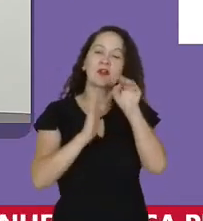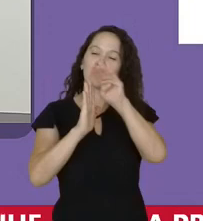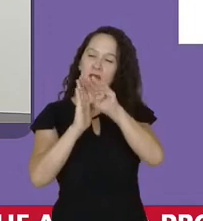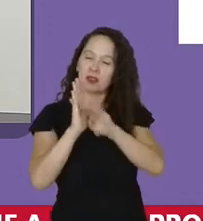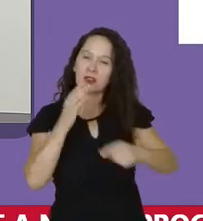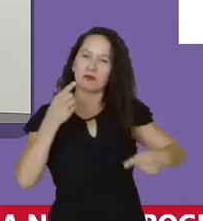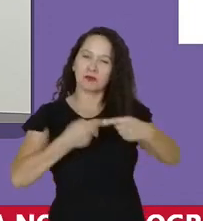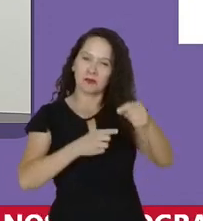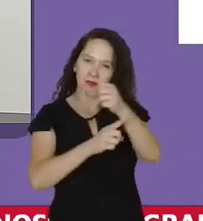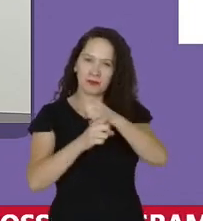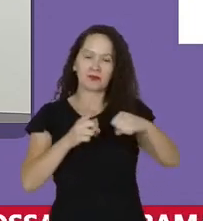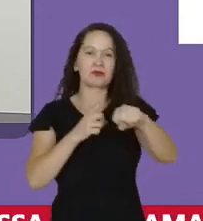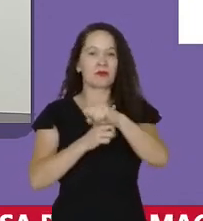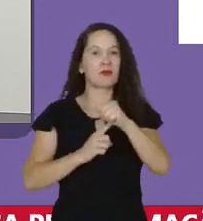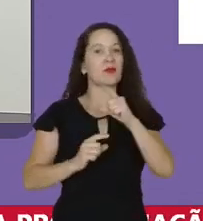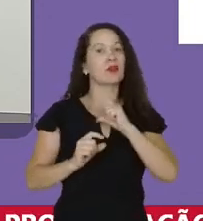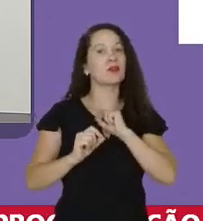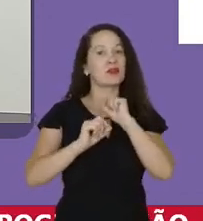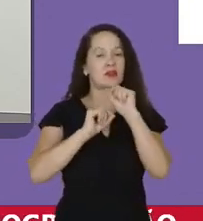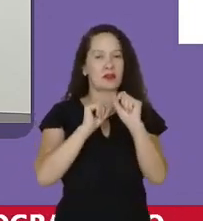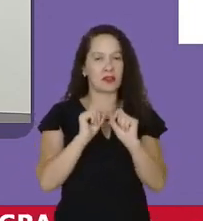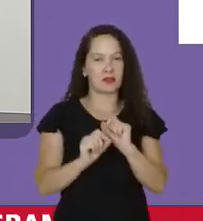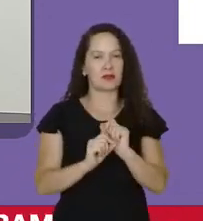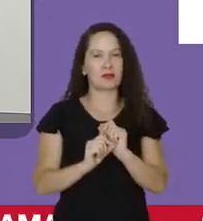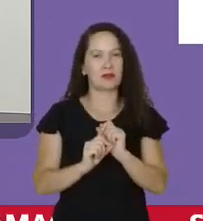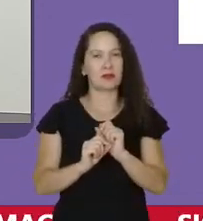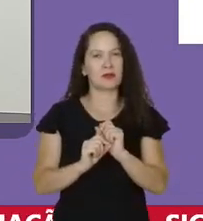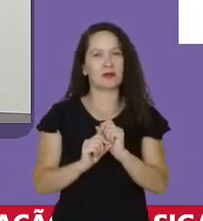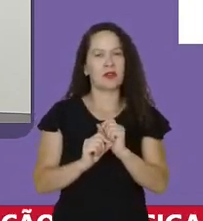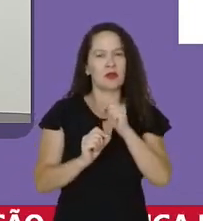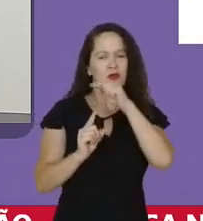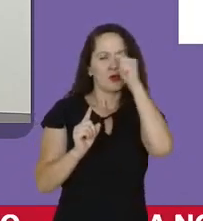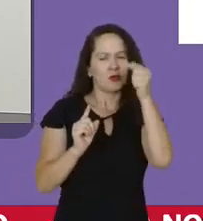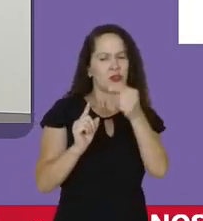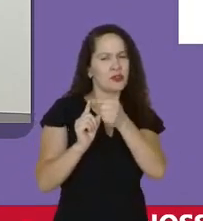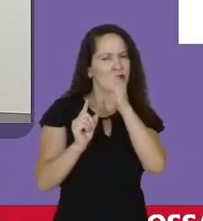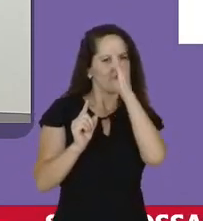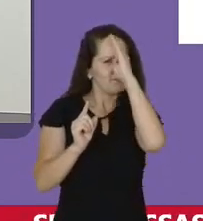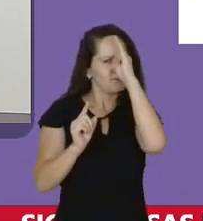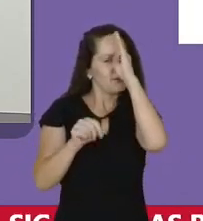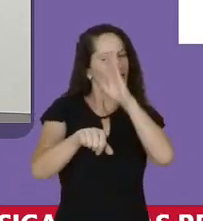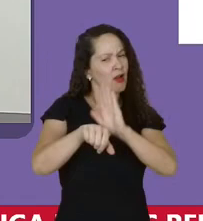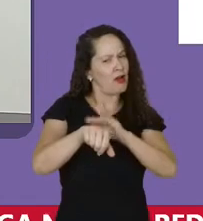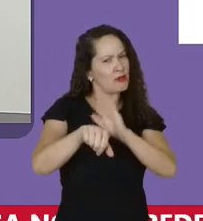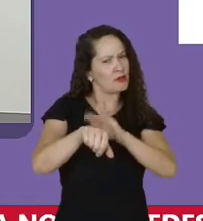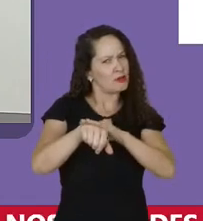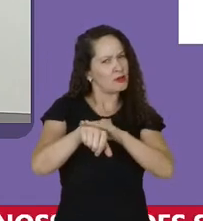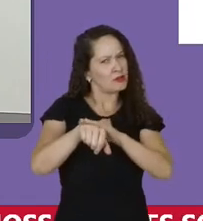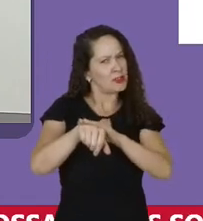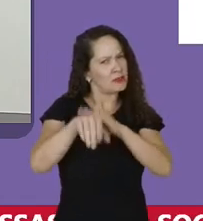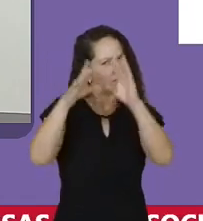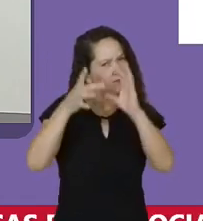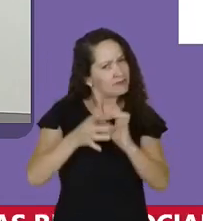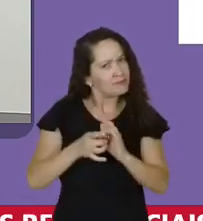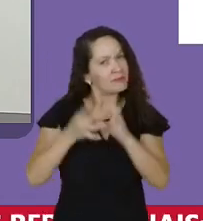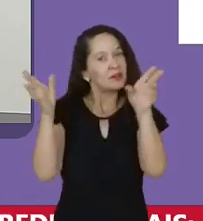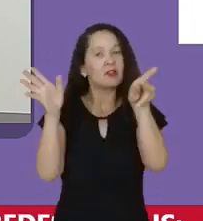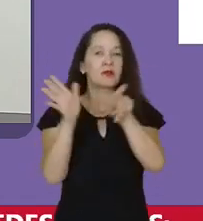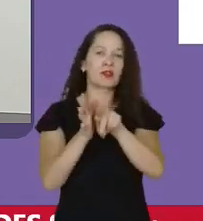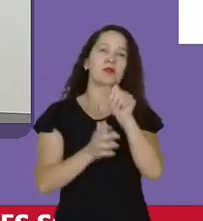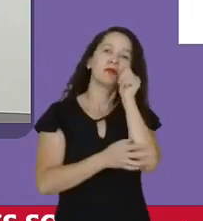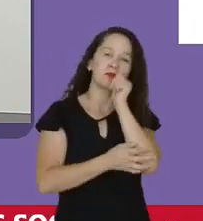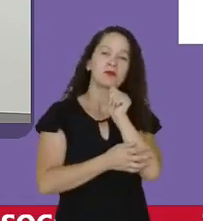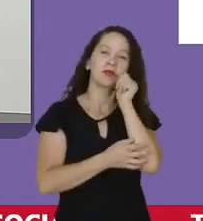políticas sociais que tinham como objetivo a emancipação e autonomia das